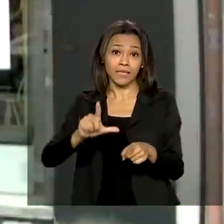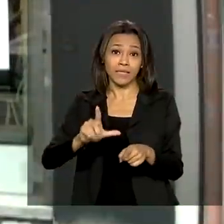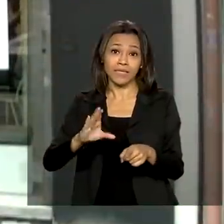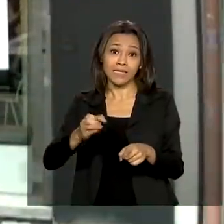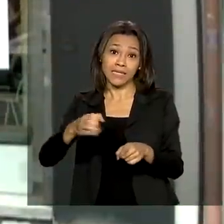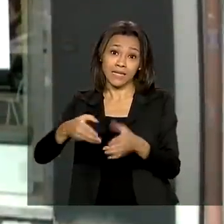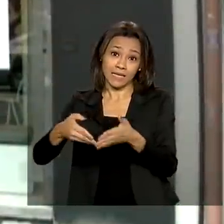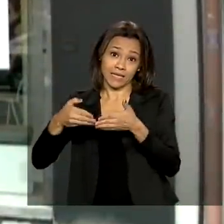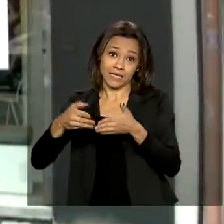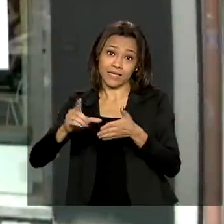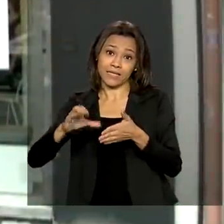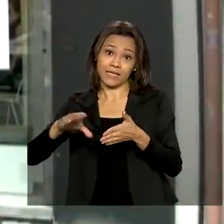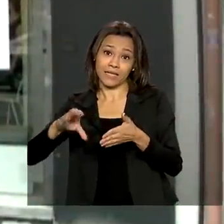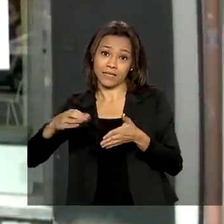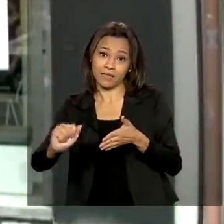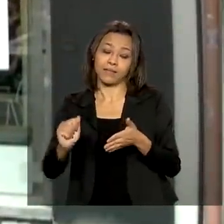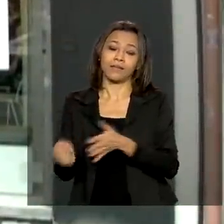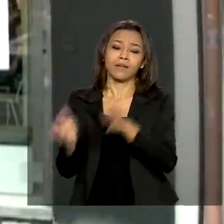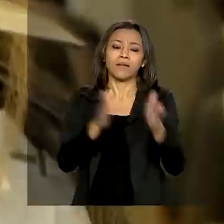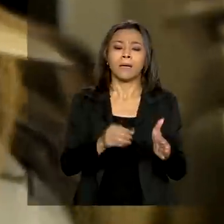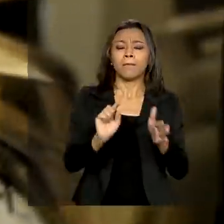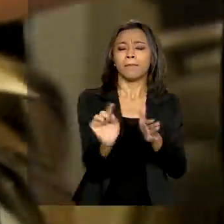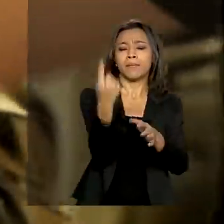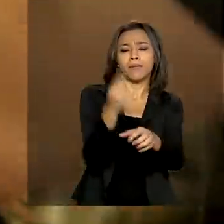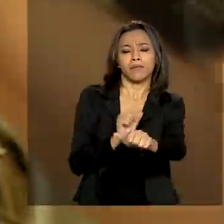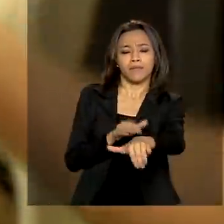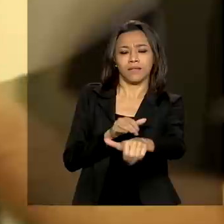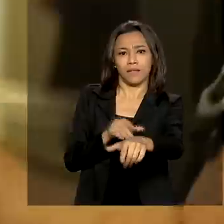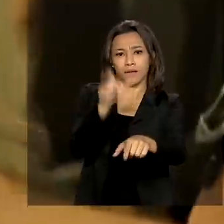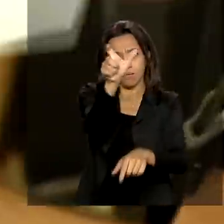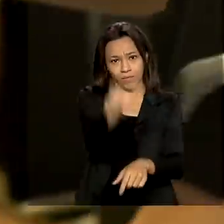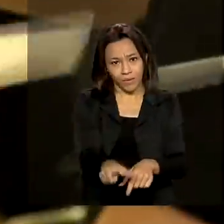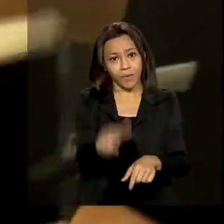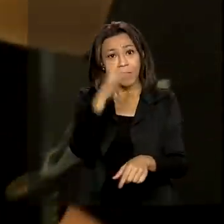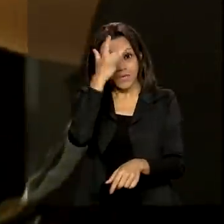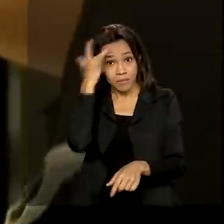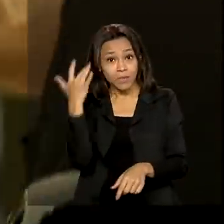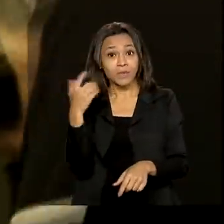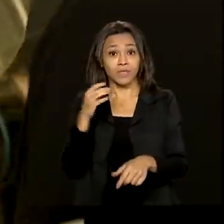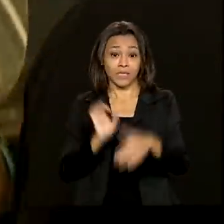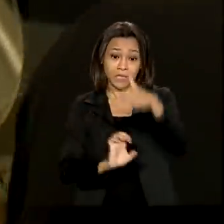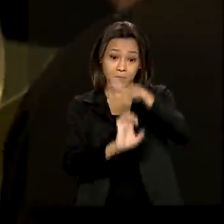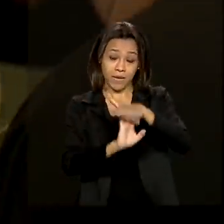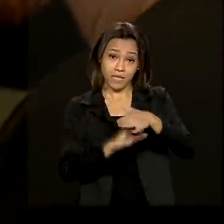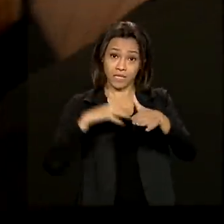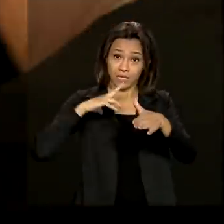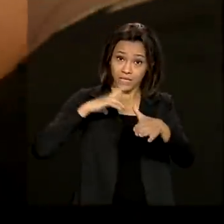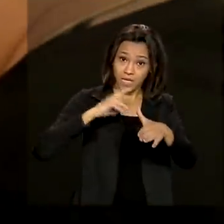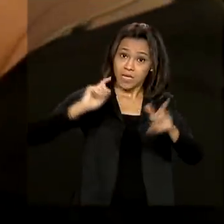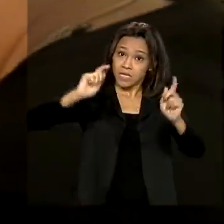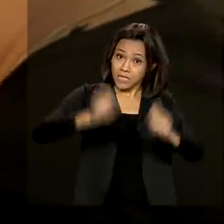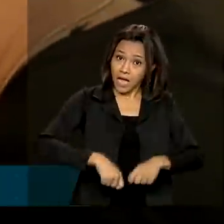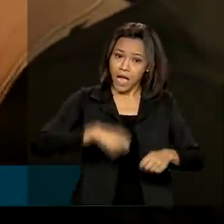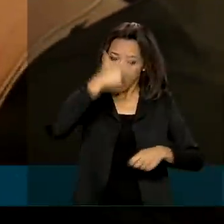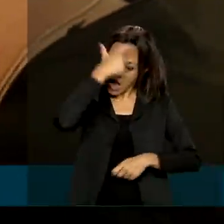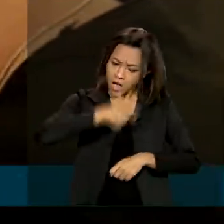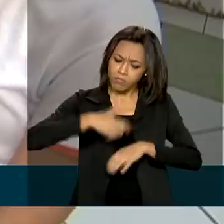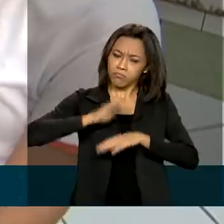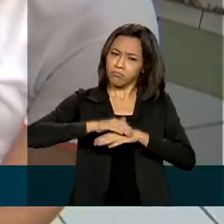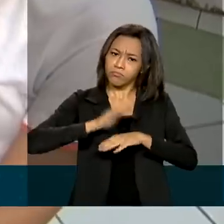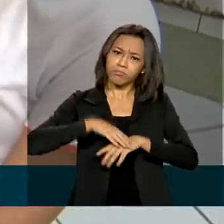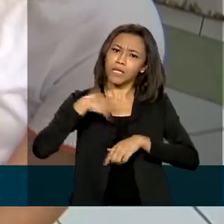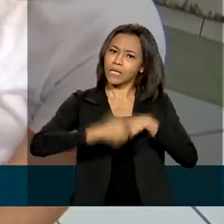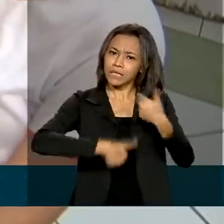A partir de 1º de setembro, o microempreendedor individual vai poder exercer suas atividades